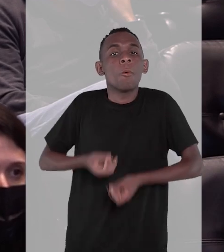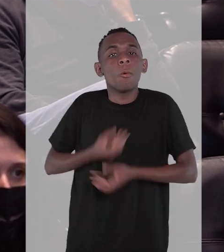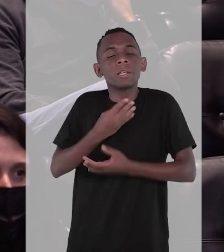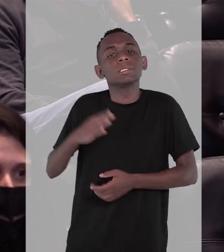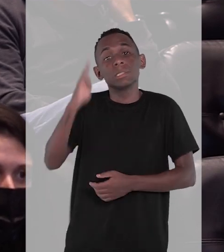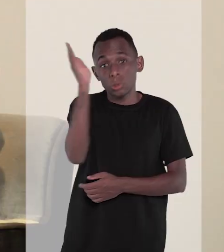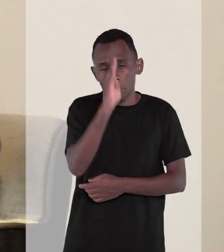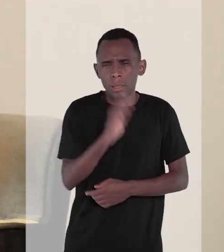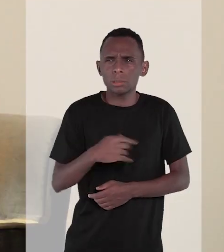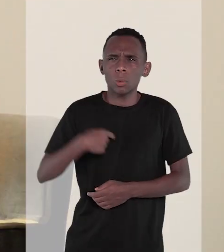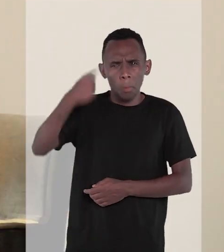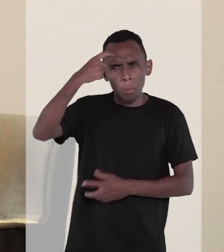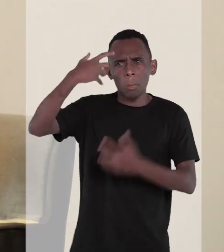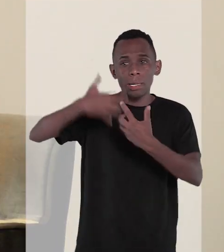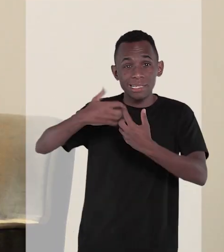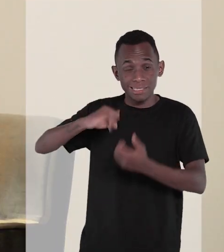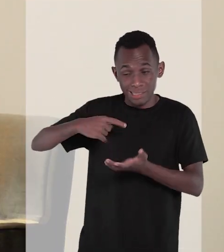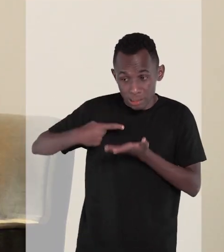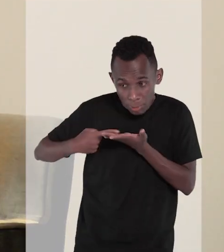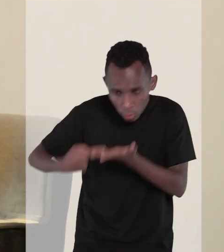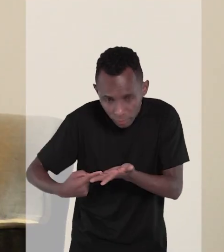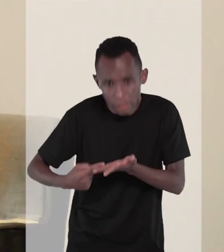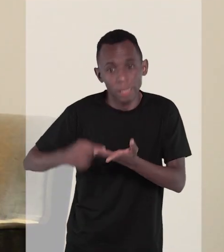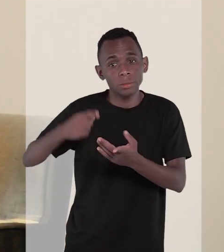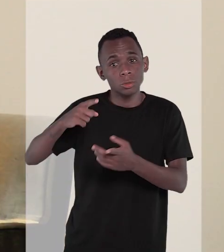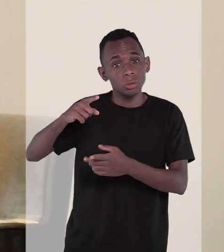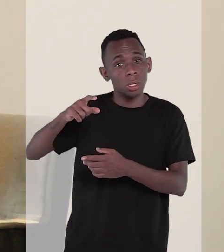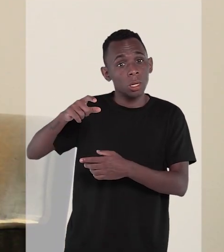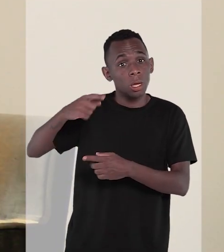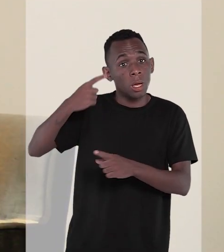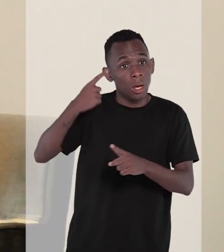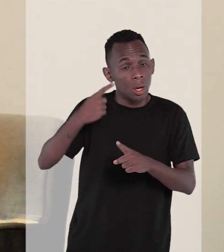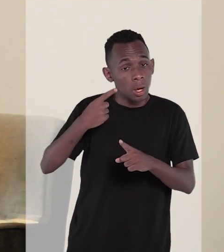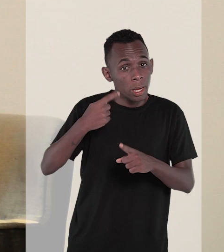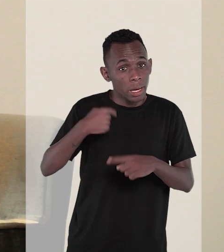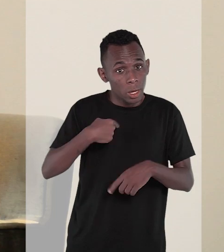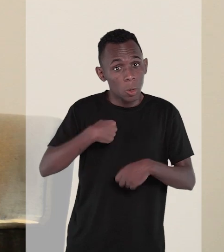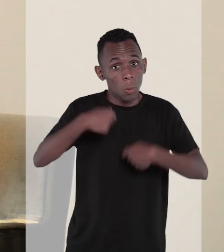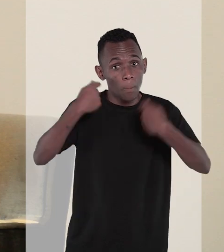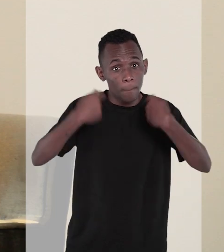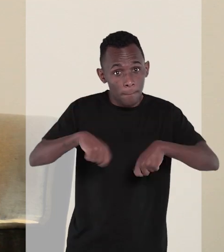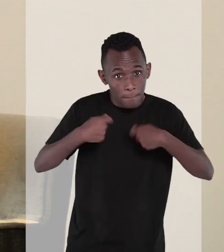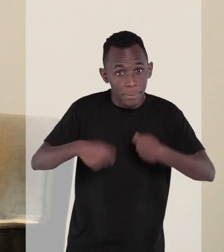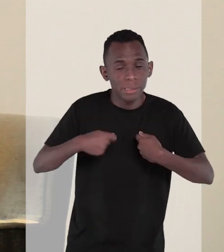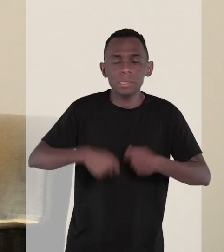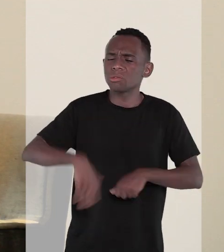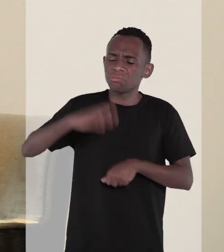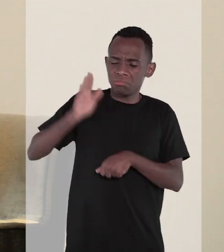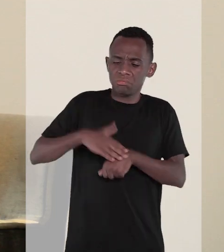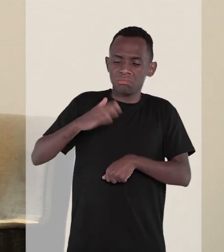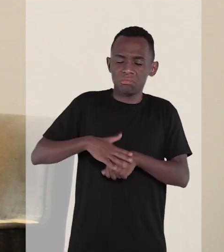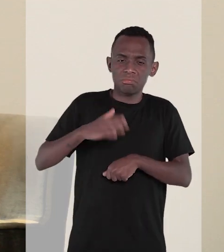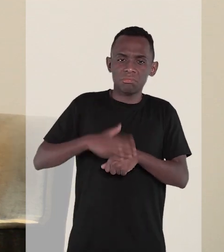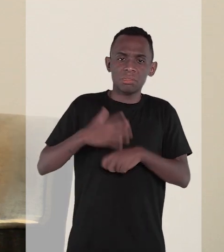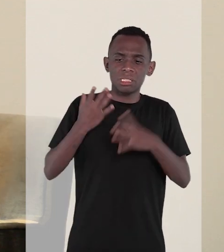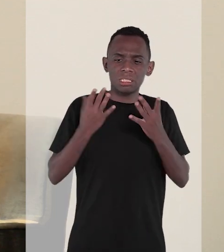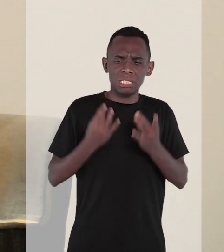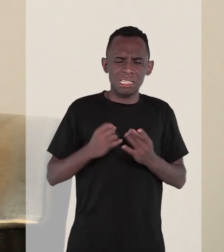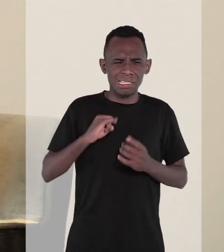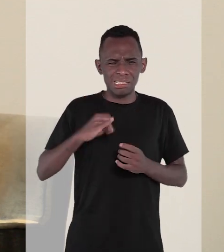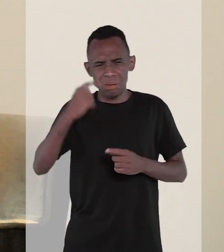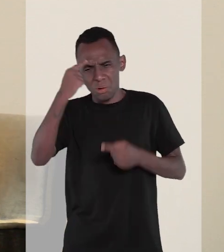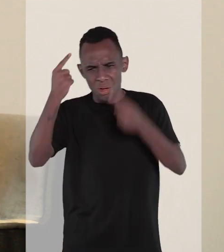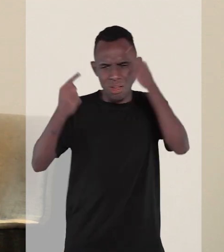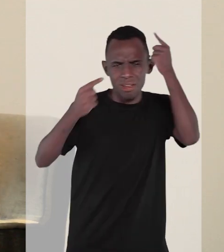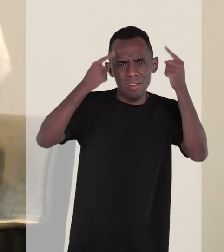brasileira. Aí eu fiquei pensando, bom, se eles me convidaram, eu tenho que ser o mais eu possível,